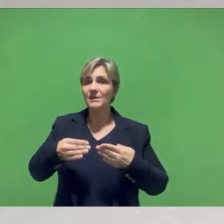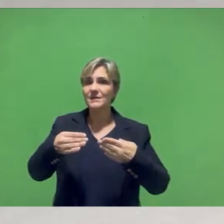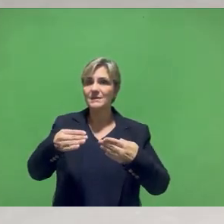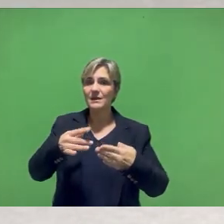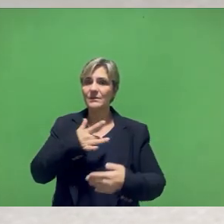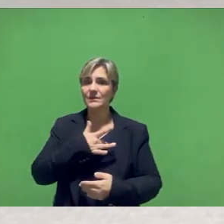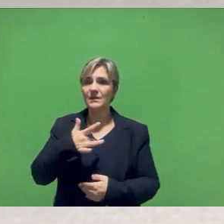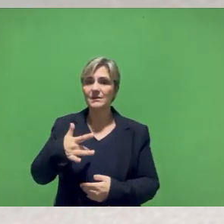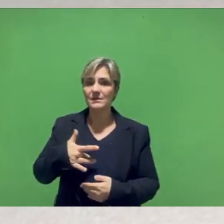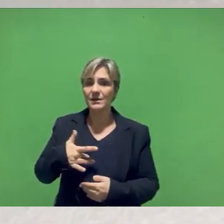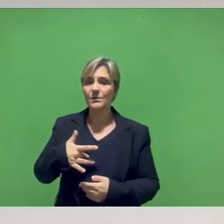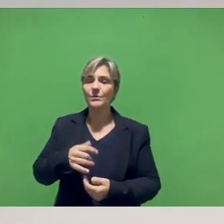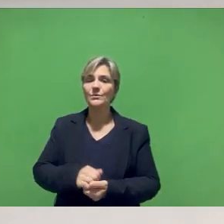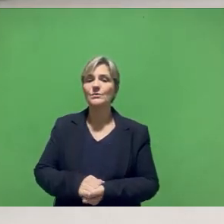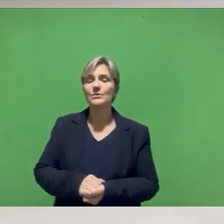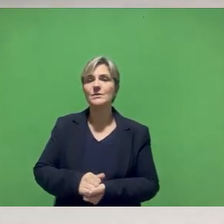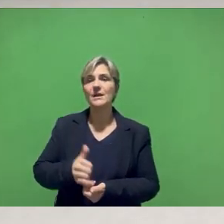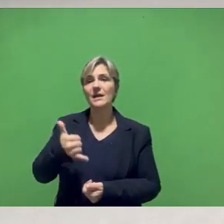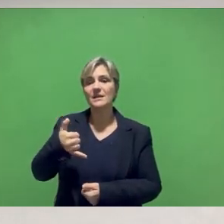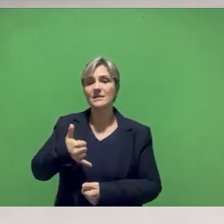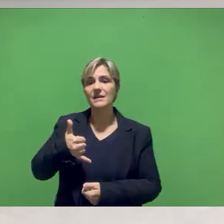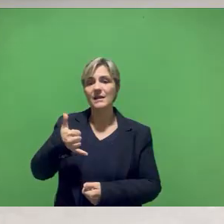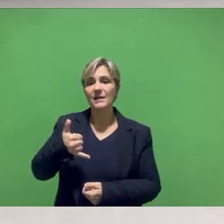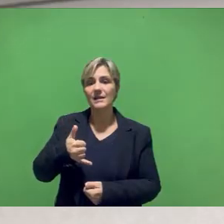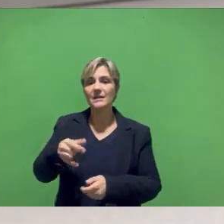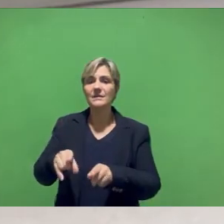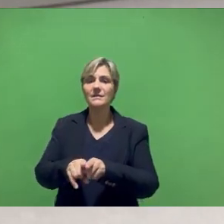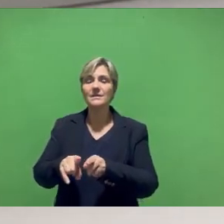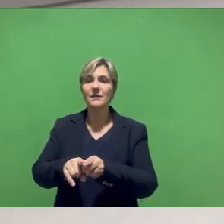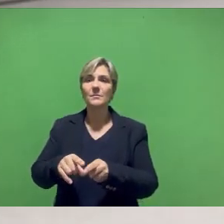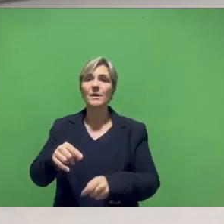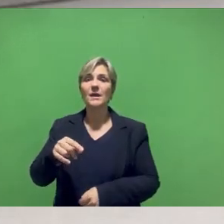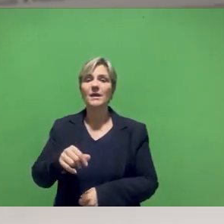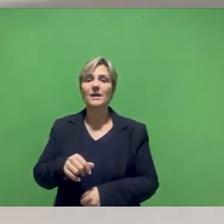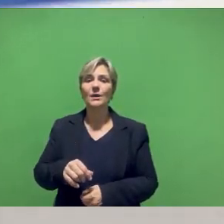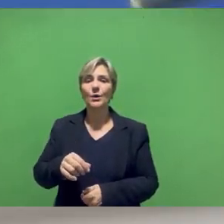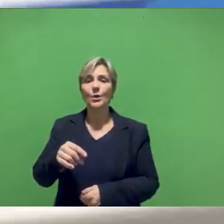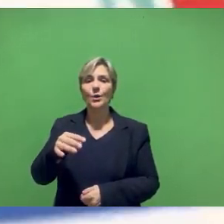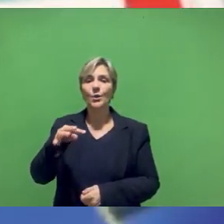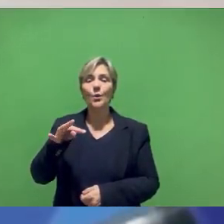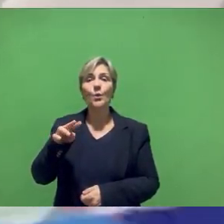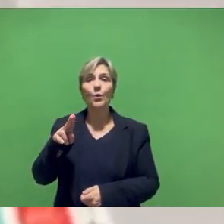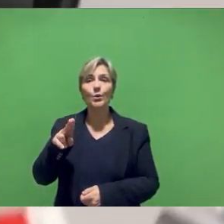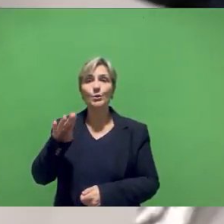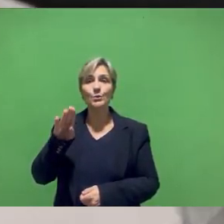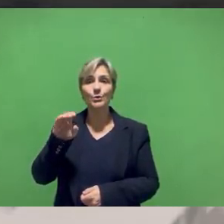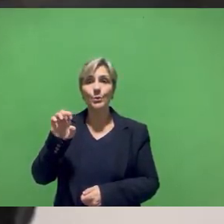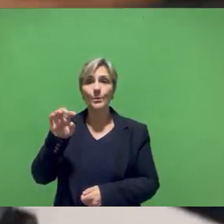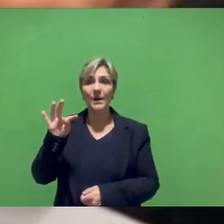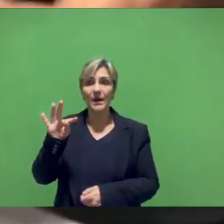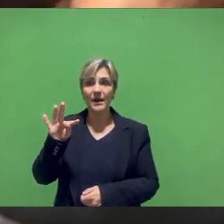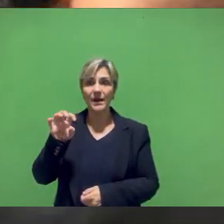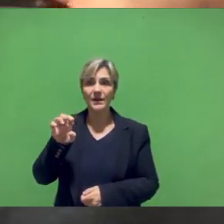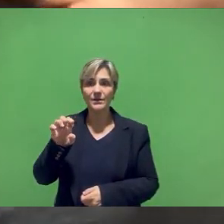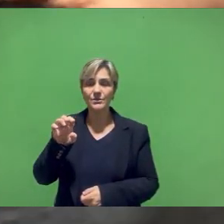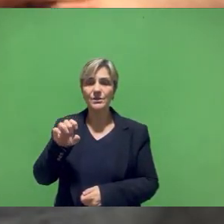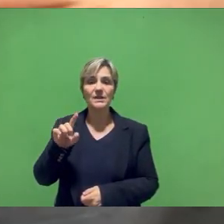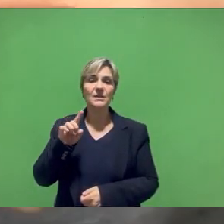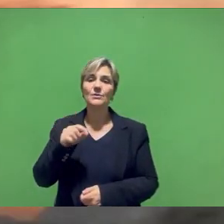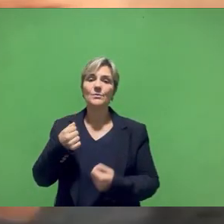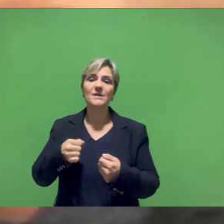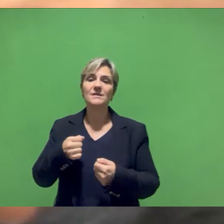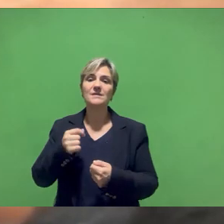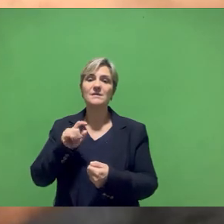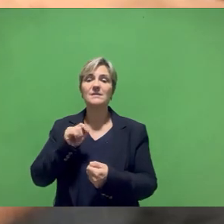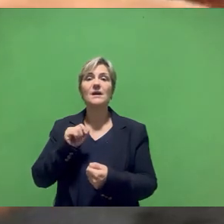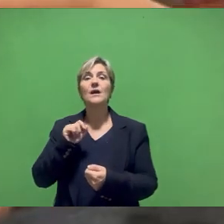é as canetas e os tubetes, né, os refil, que daí a gente não precisa descartar, como a gente